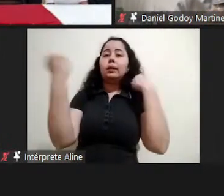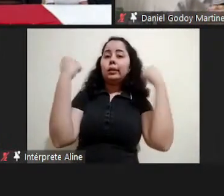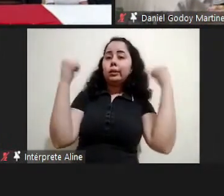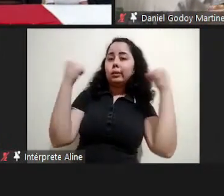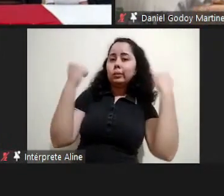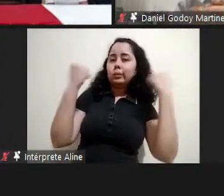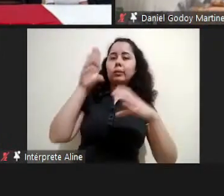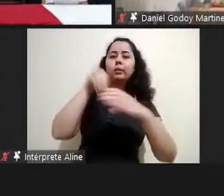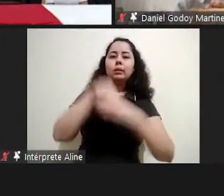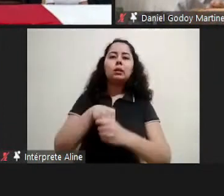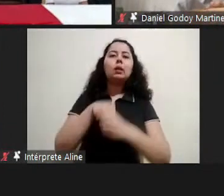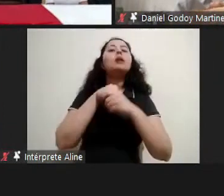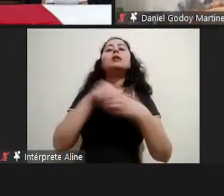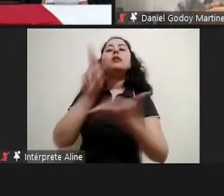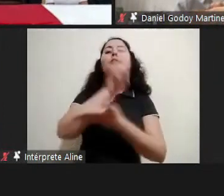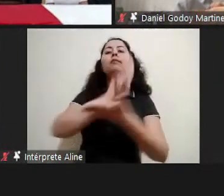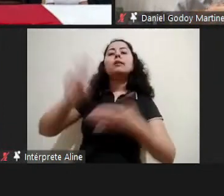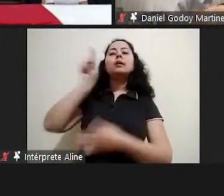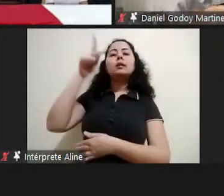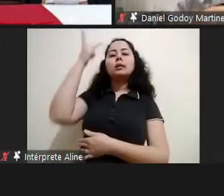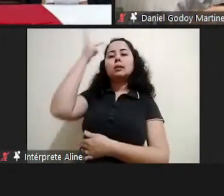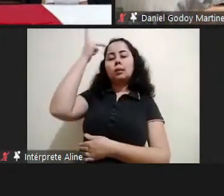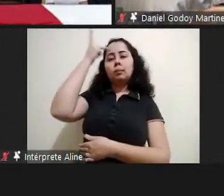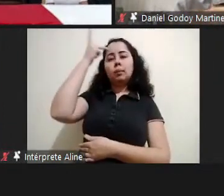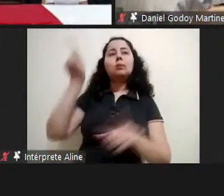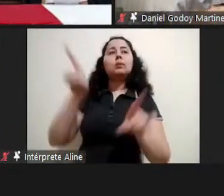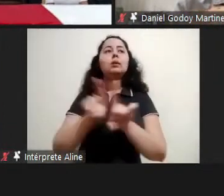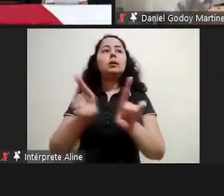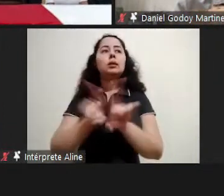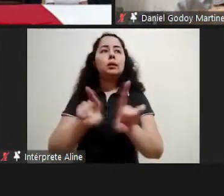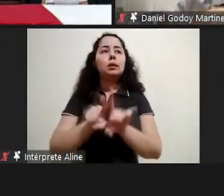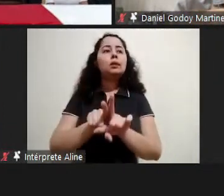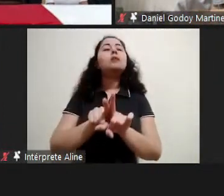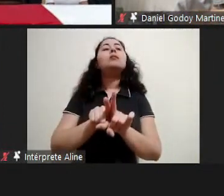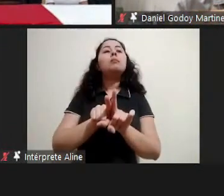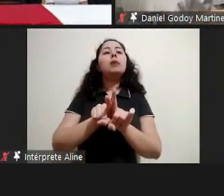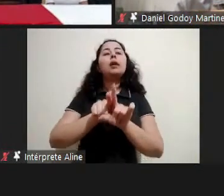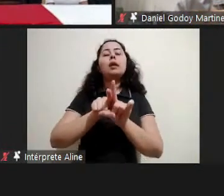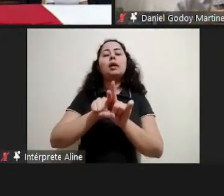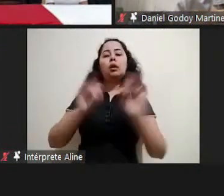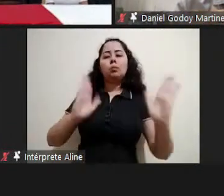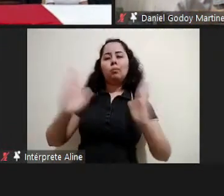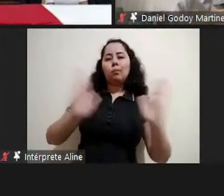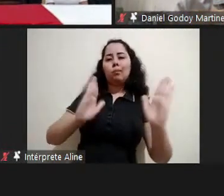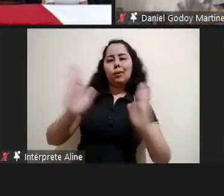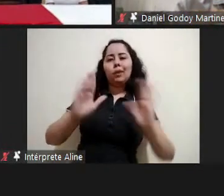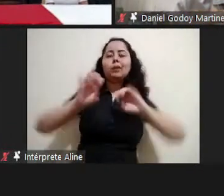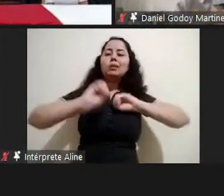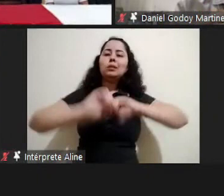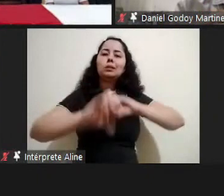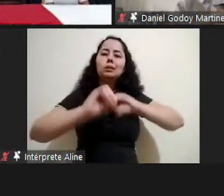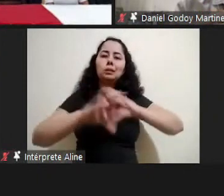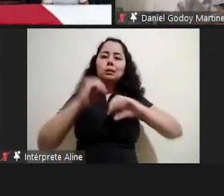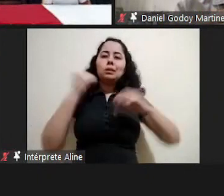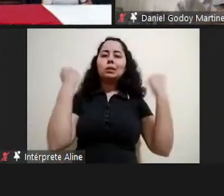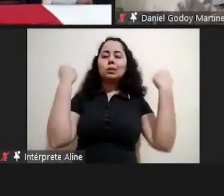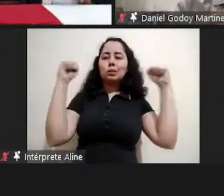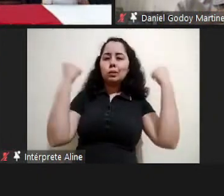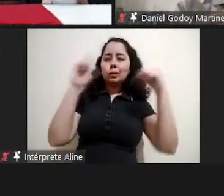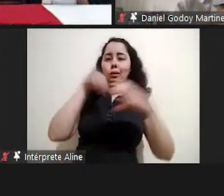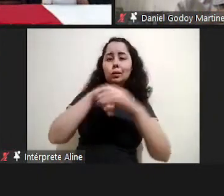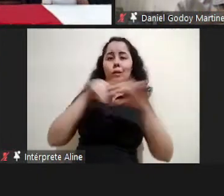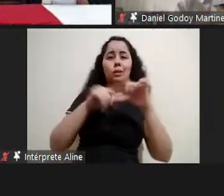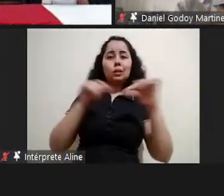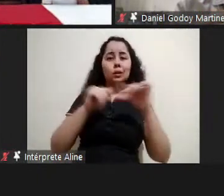Com o início do curso de Licenciatura à Distância da Faculdade de Educação Física da UFJF, por um período de 5 anos, atuou como docente